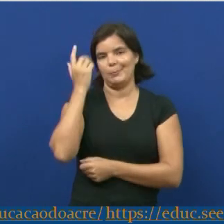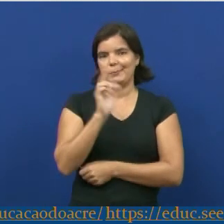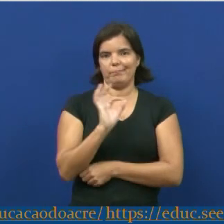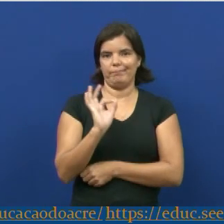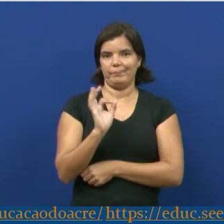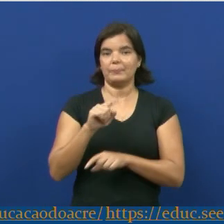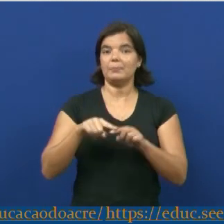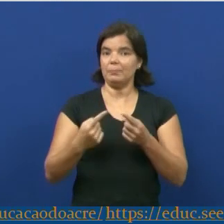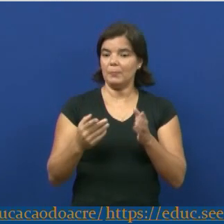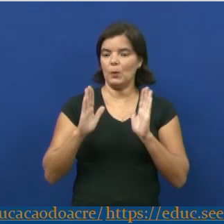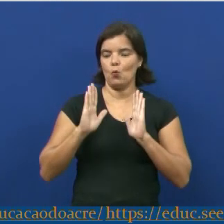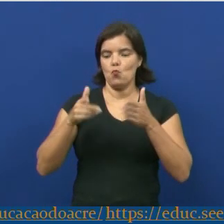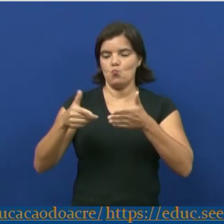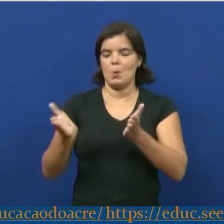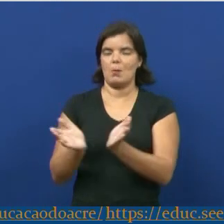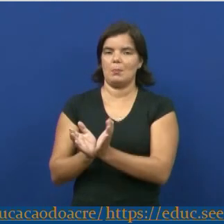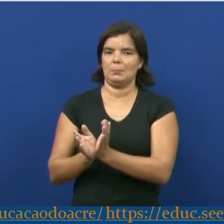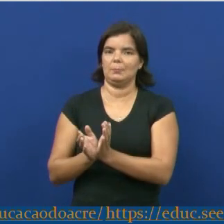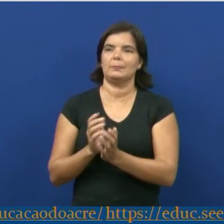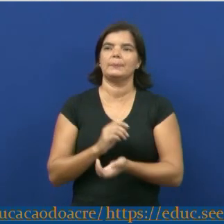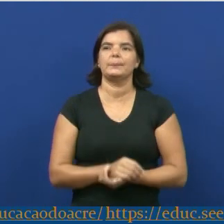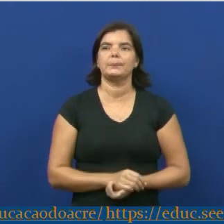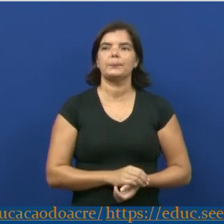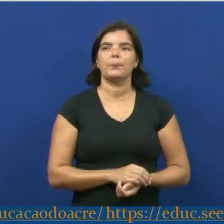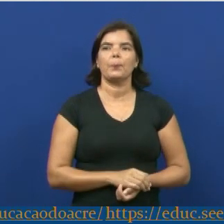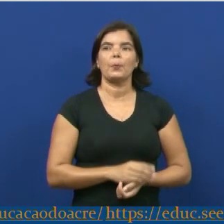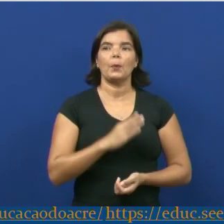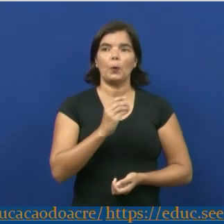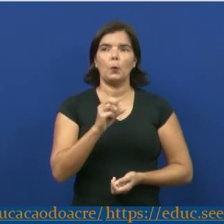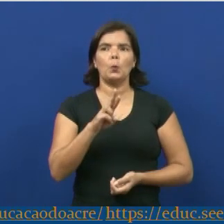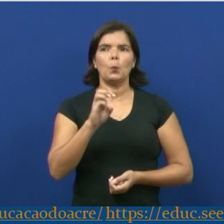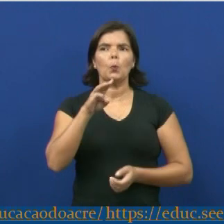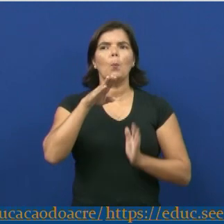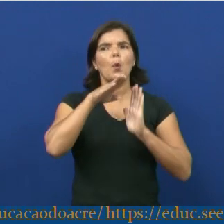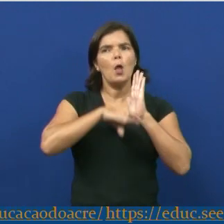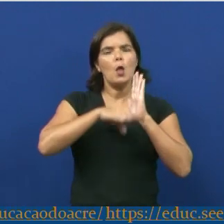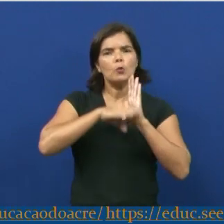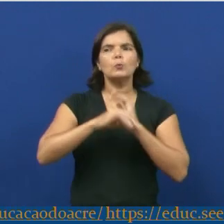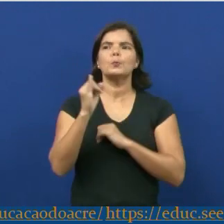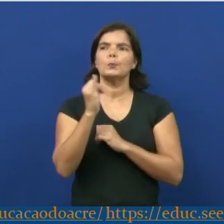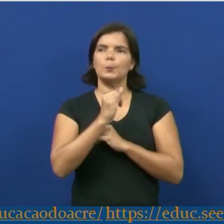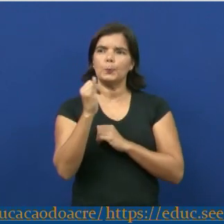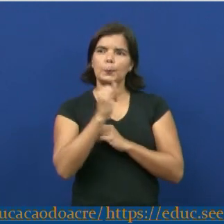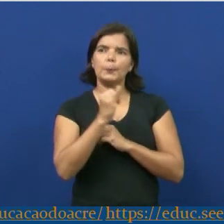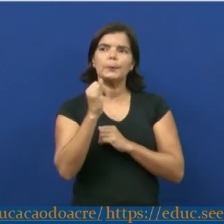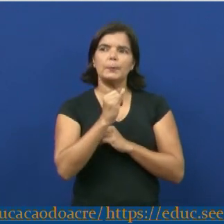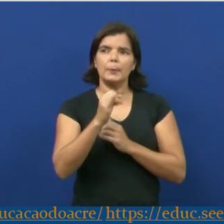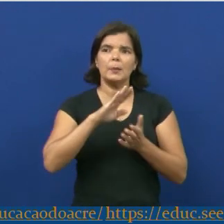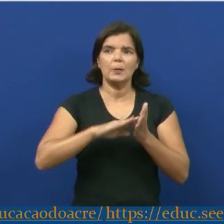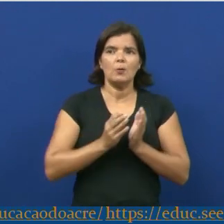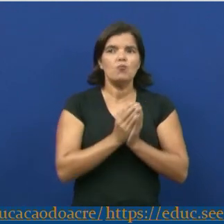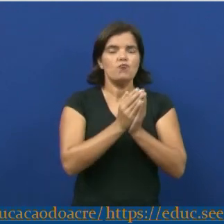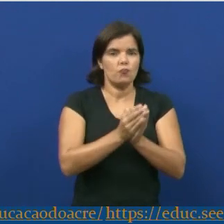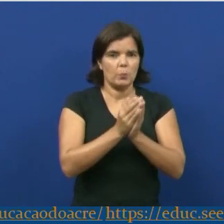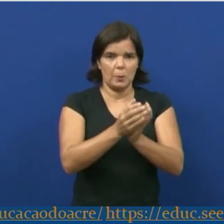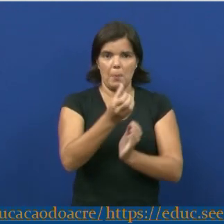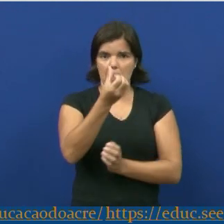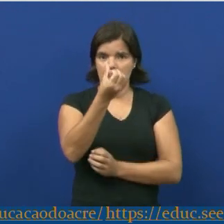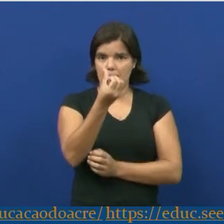mas especificamente para uma classe. O Cromwell reduziu os impostos e decretou o Ato de Navegação